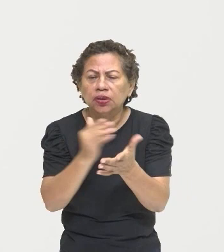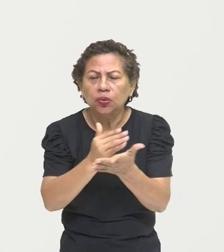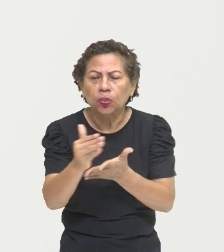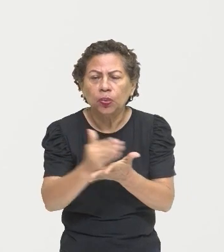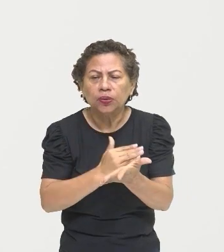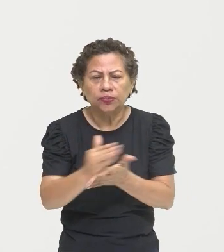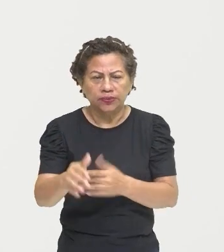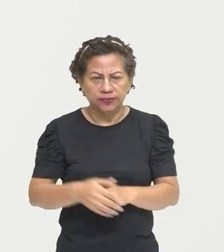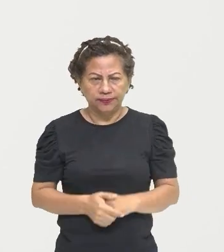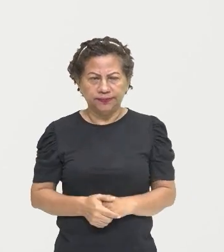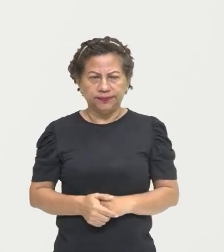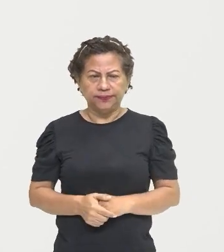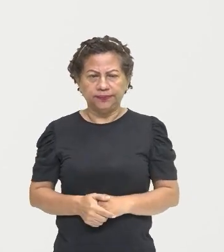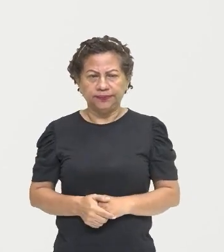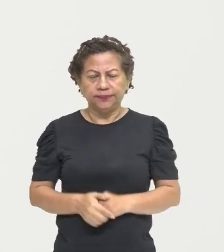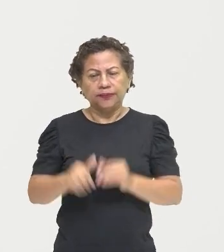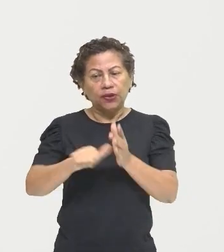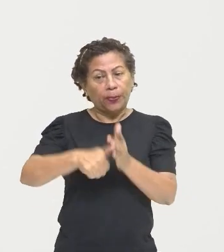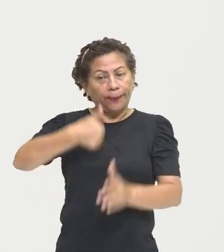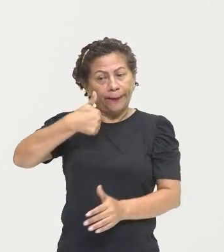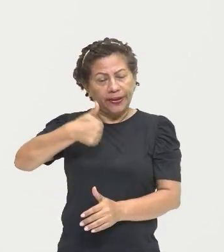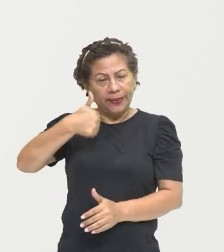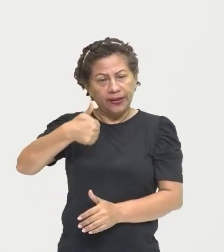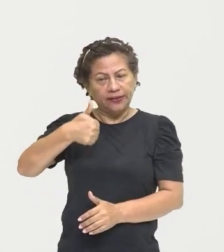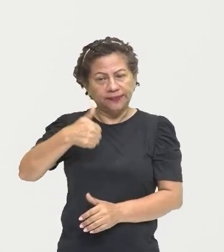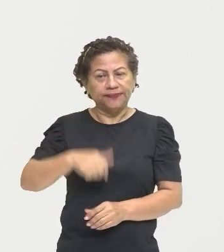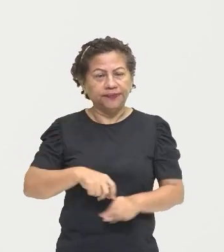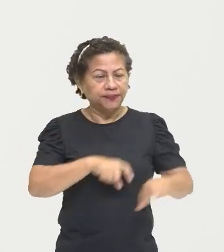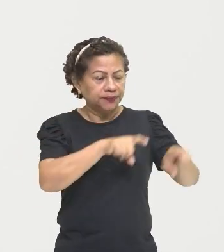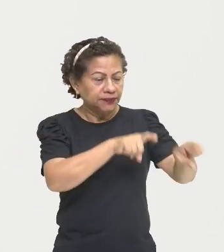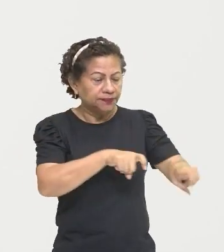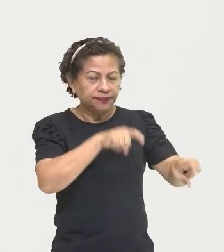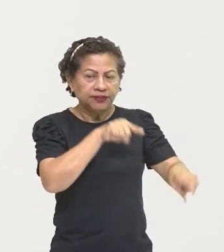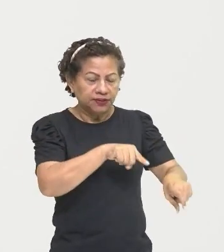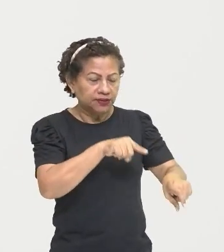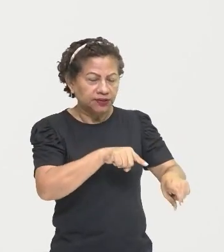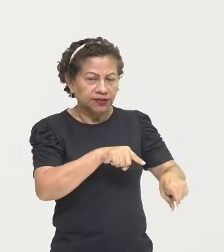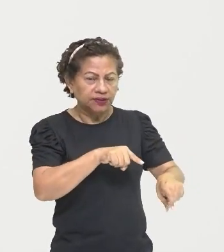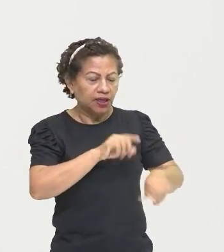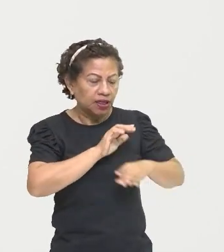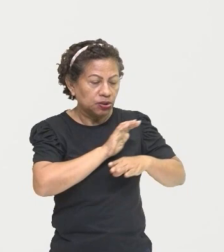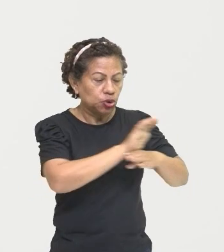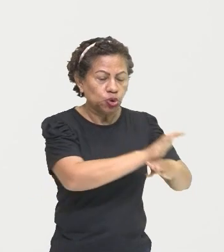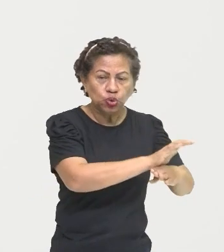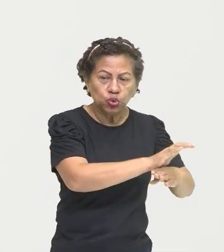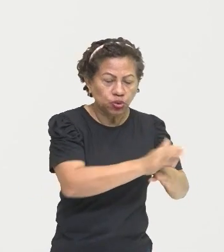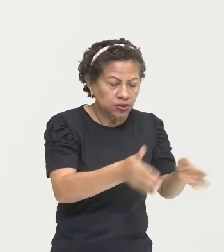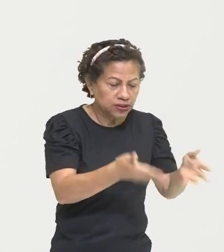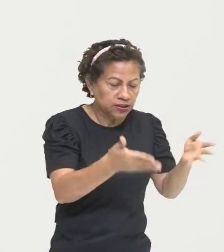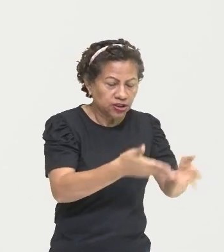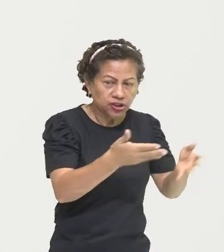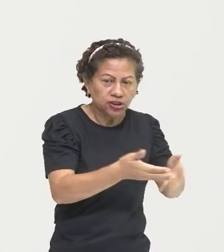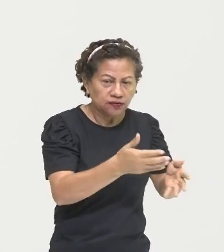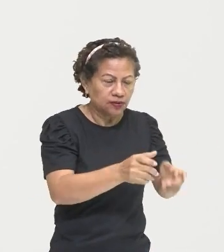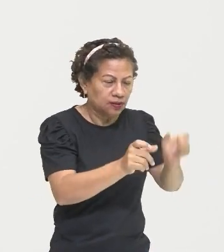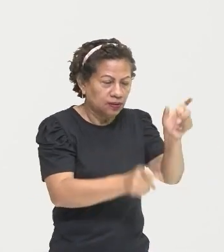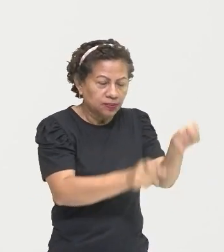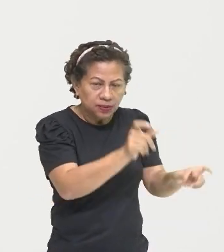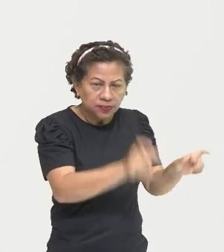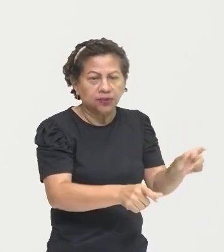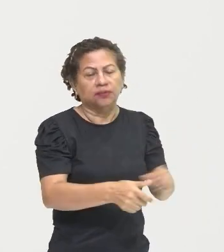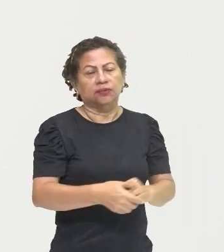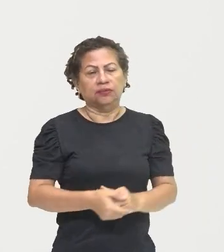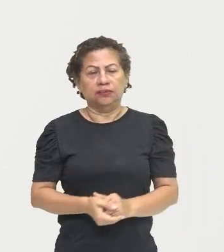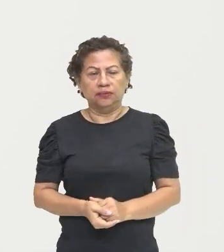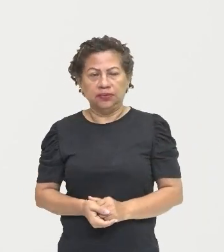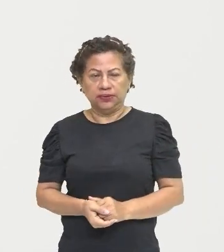a gente já viu aqui, olha, a reforma agrária, tudo bem? Essa luta pela reforma agrária, ela é constante.